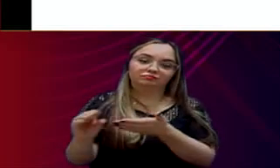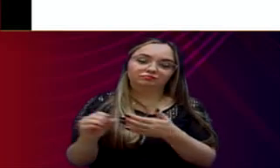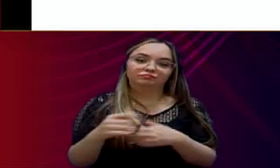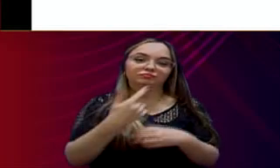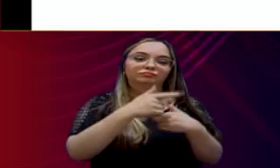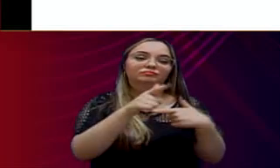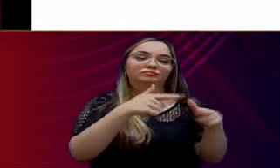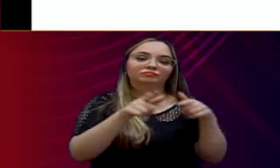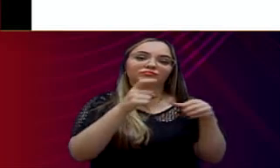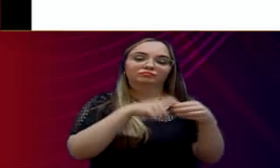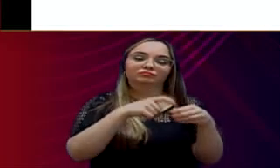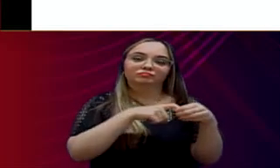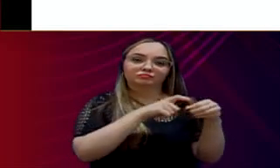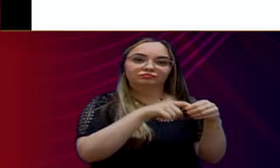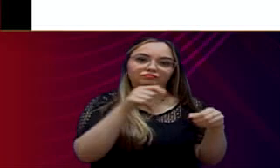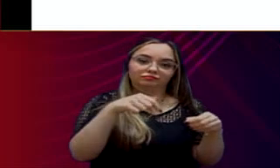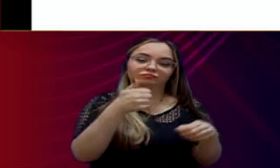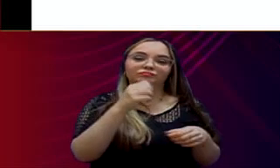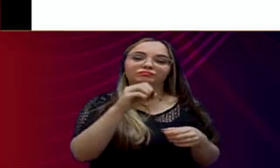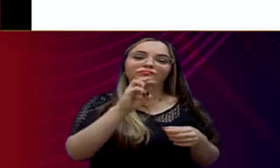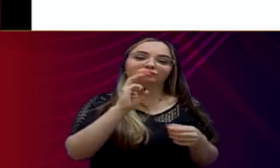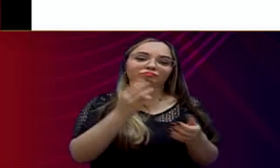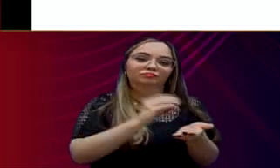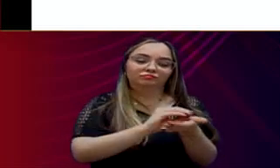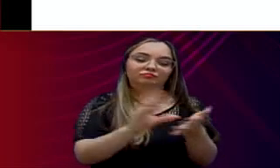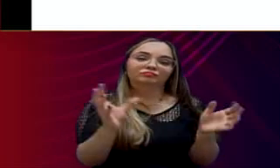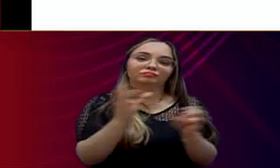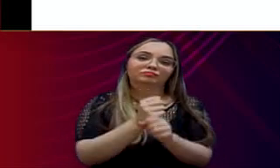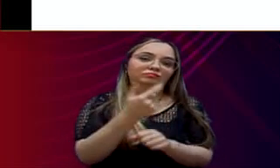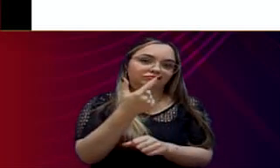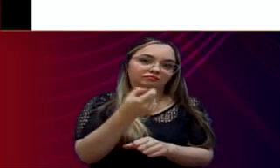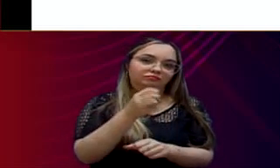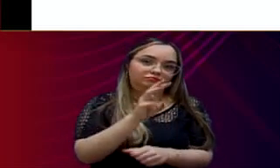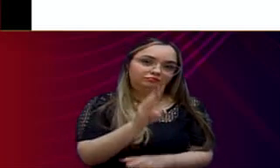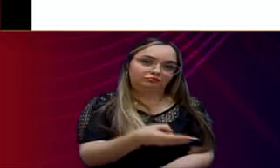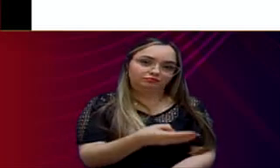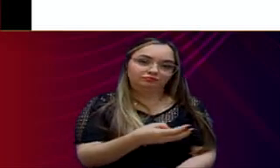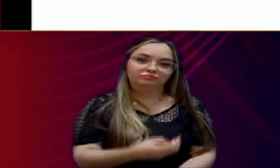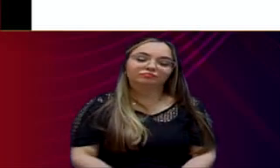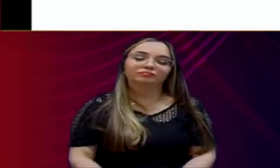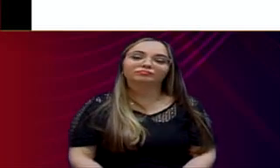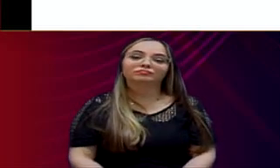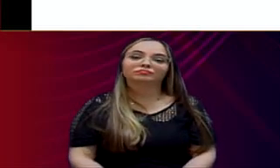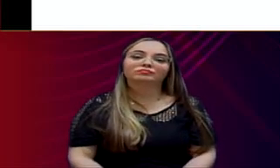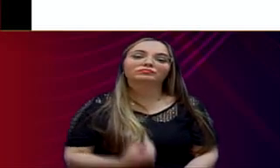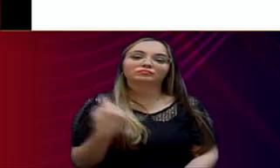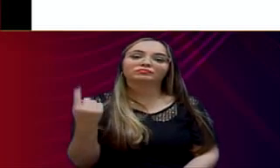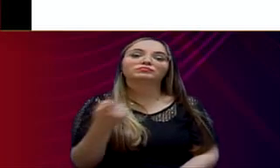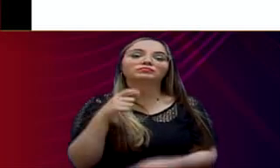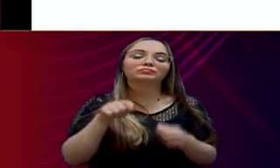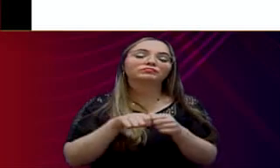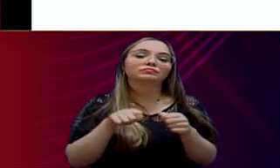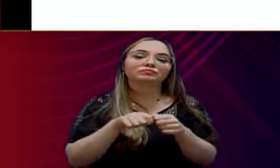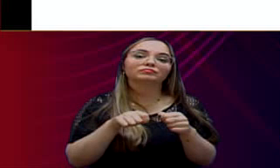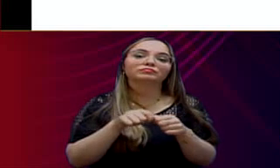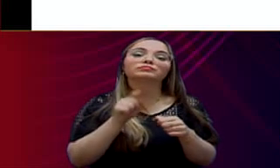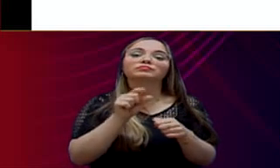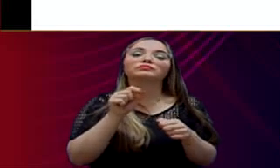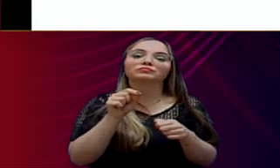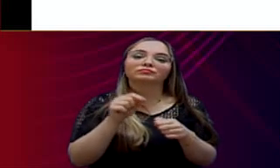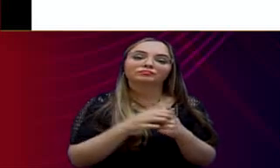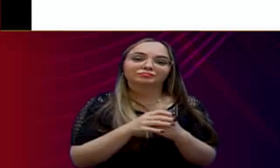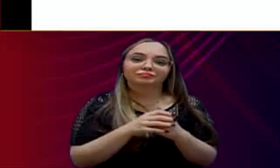passivos contingentes que surgiram na cidade mais 10 milhões total de 20 milhões e o que que vai fazer frente a esses passivos